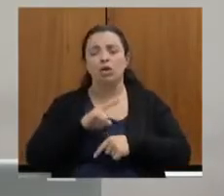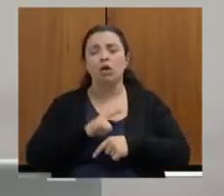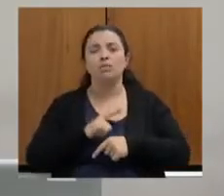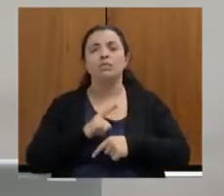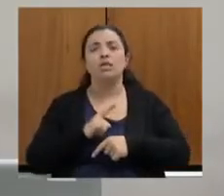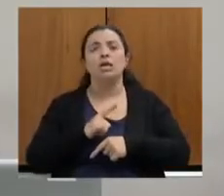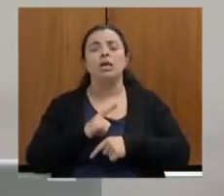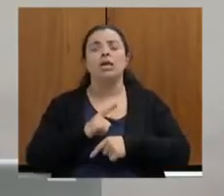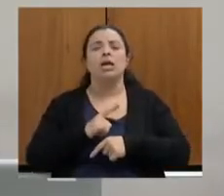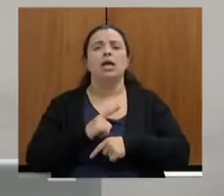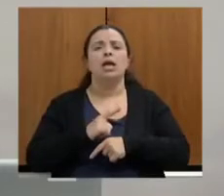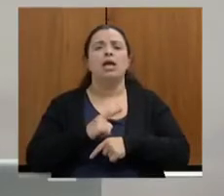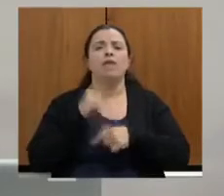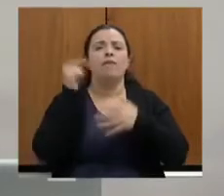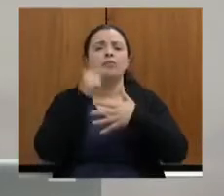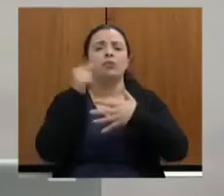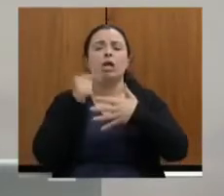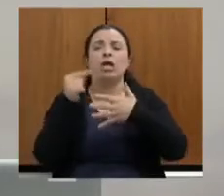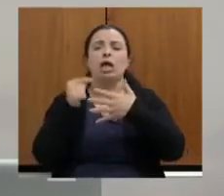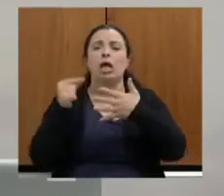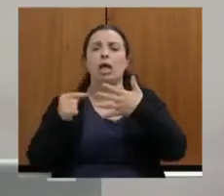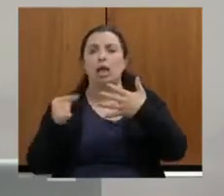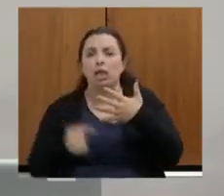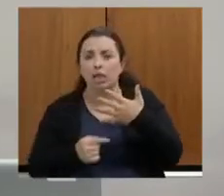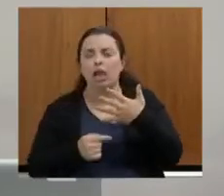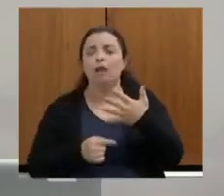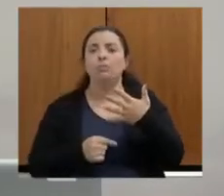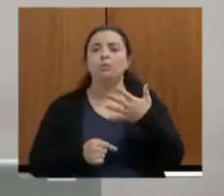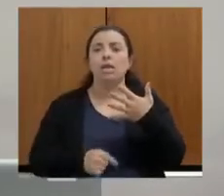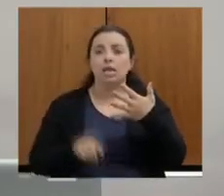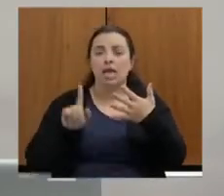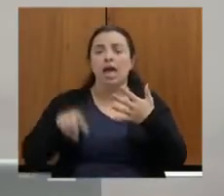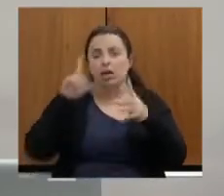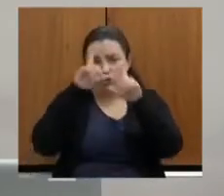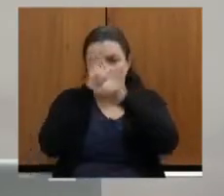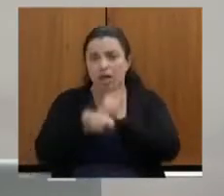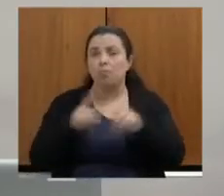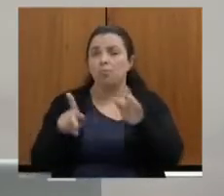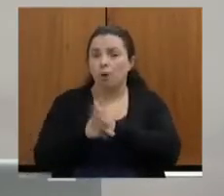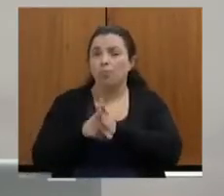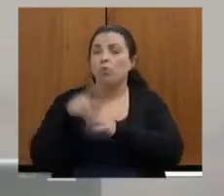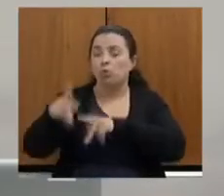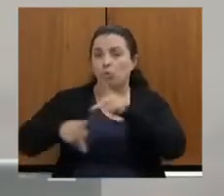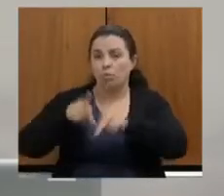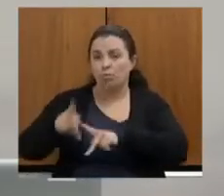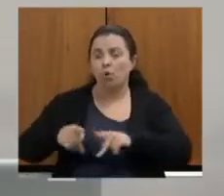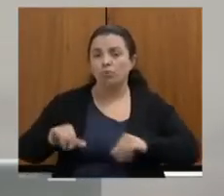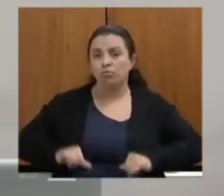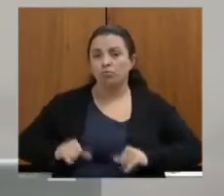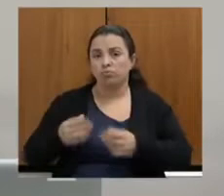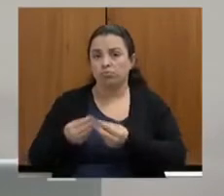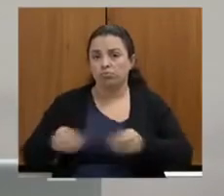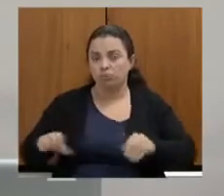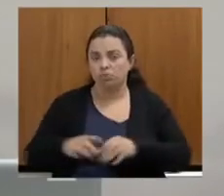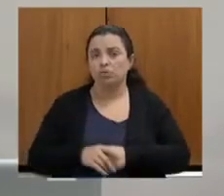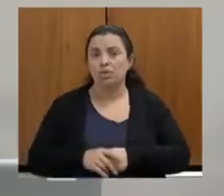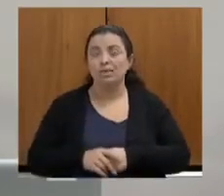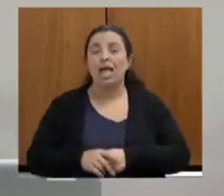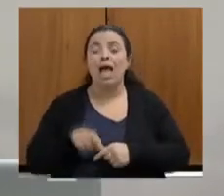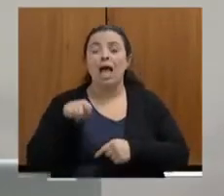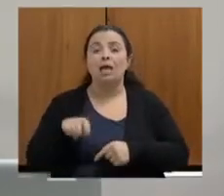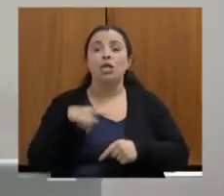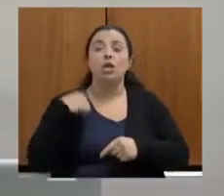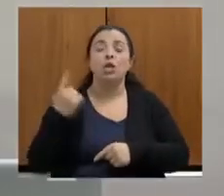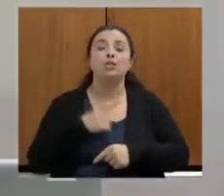falaram por eles mesmos por elas mesmas não é e a partir daí nós passamos a ter algumas informações mais